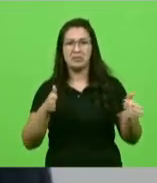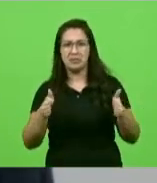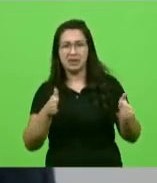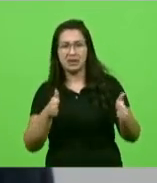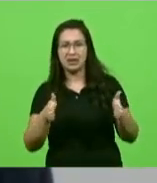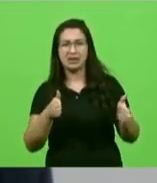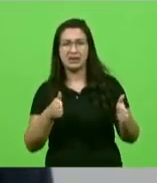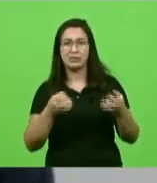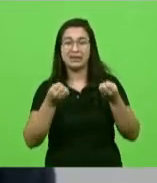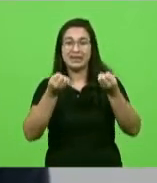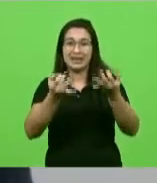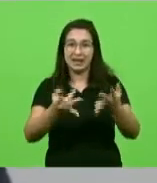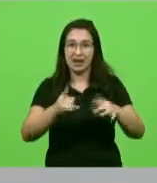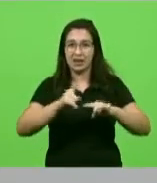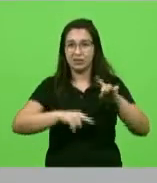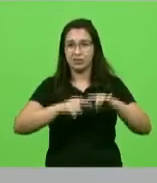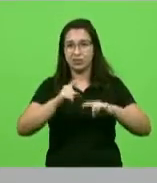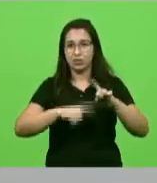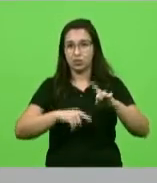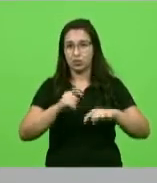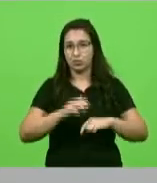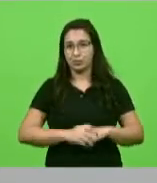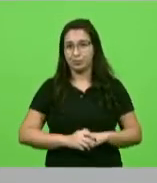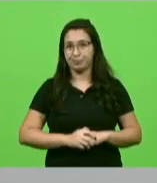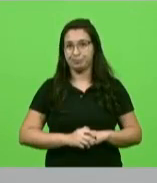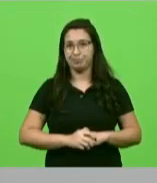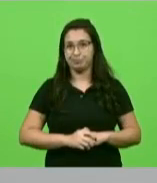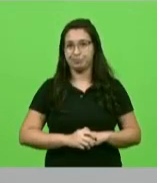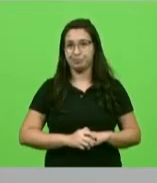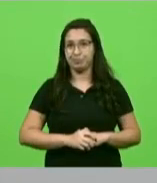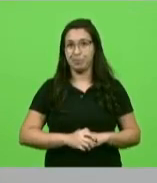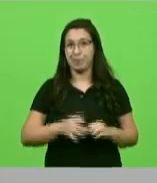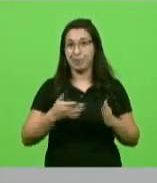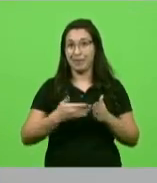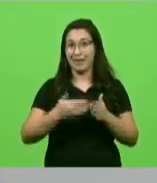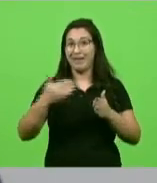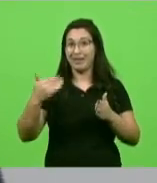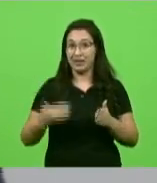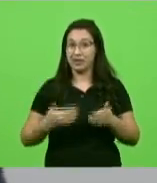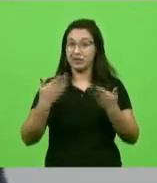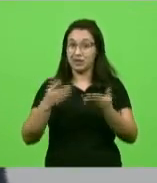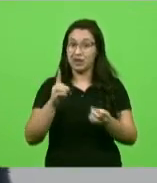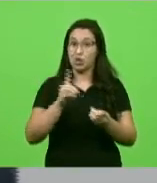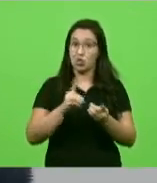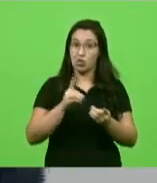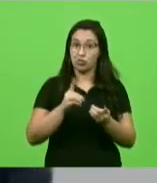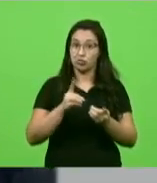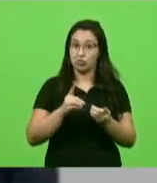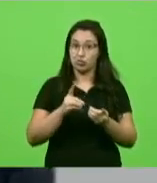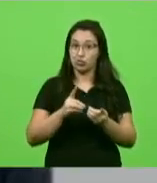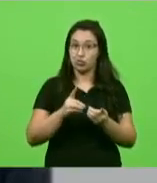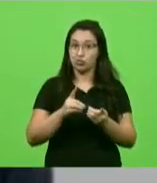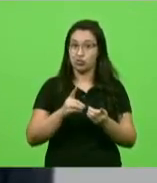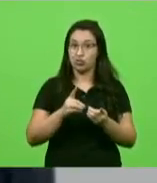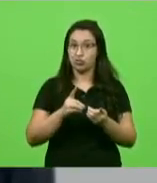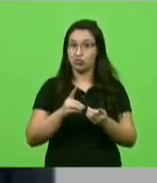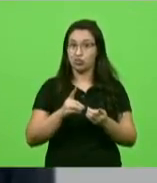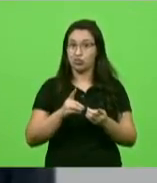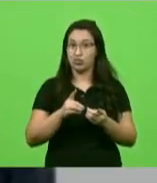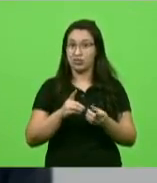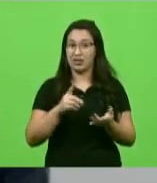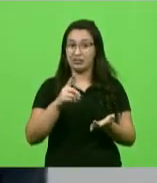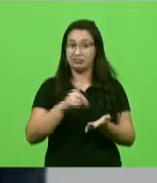entrega dos insumos. Isso um dia após a consulta formal desnecessária. A esse